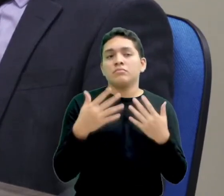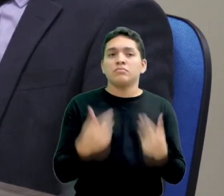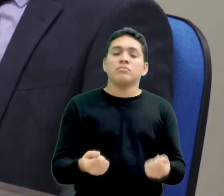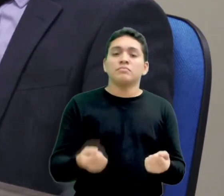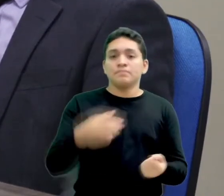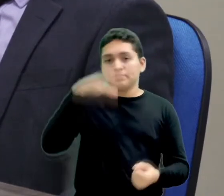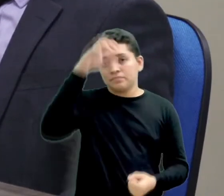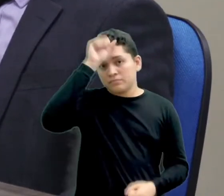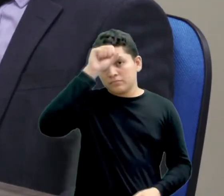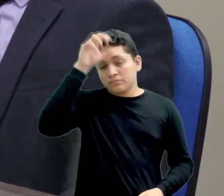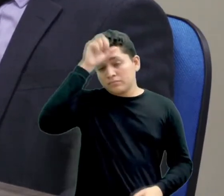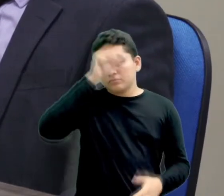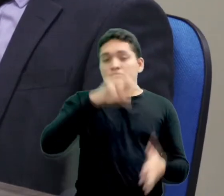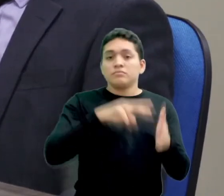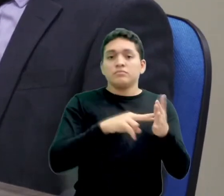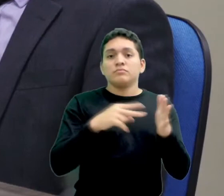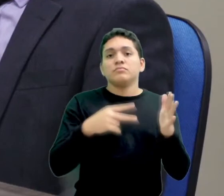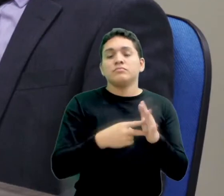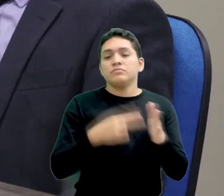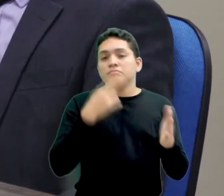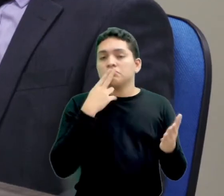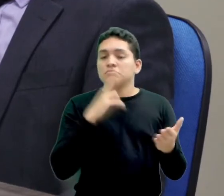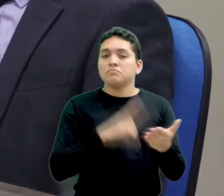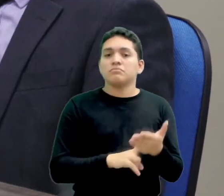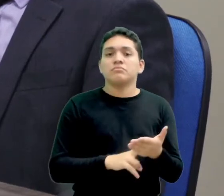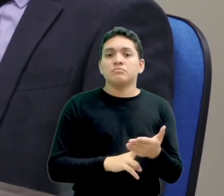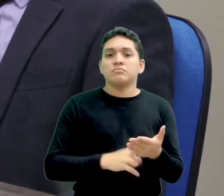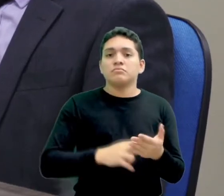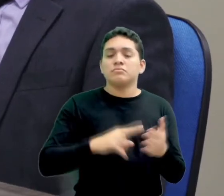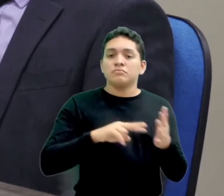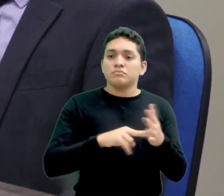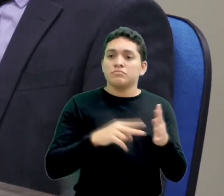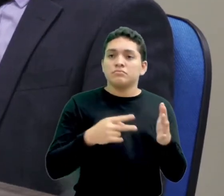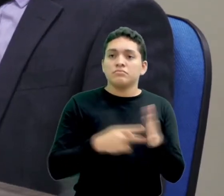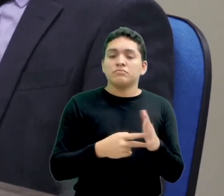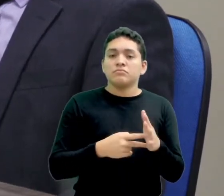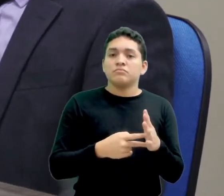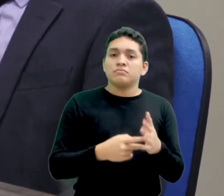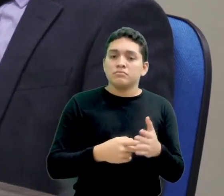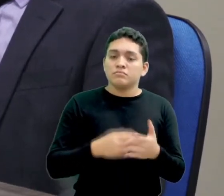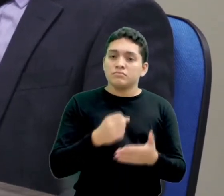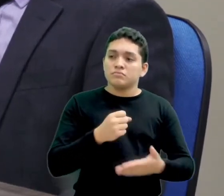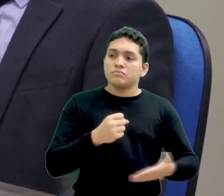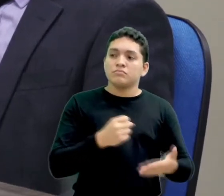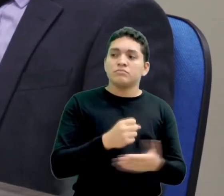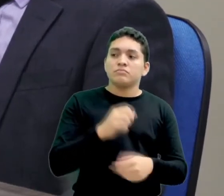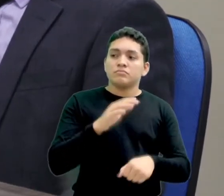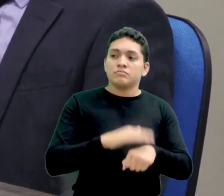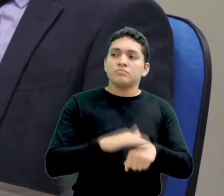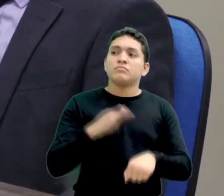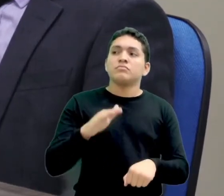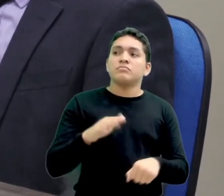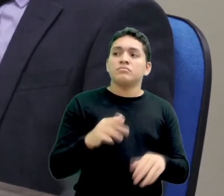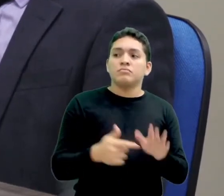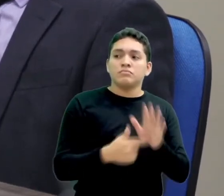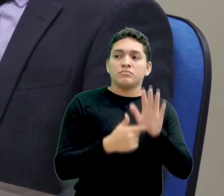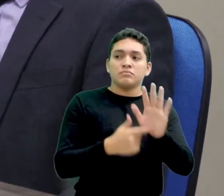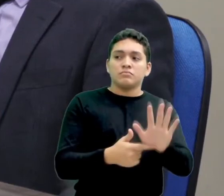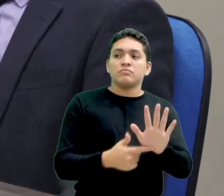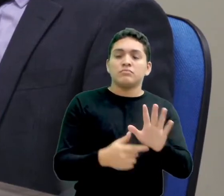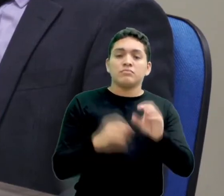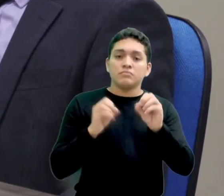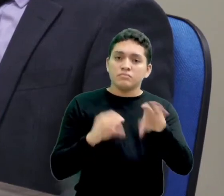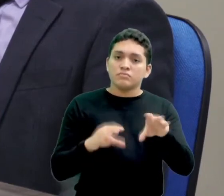aprender o que significa raca, qual é o significado no original, muito mais do que isso, aplicar o ensinamento